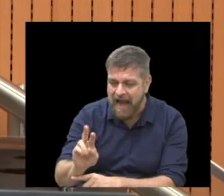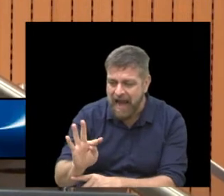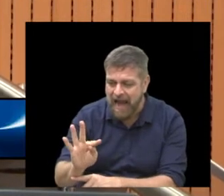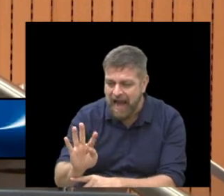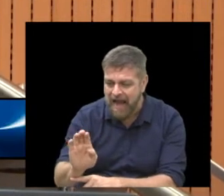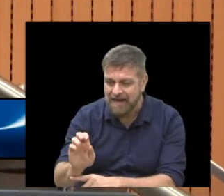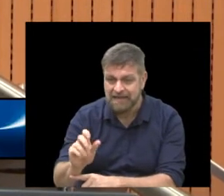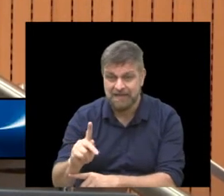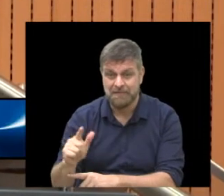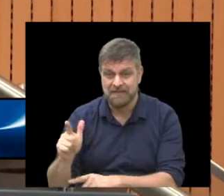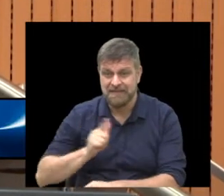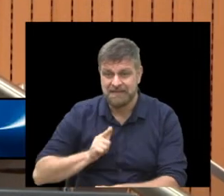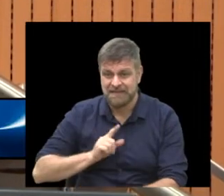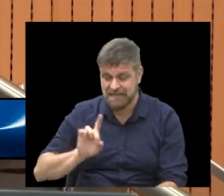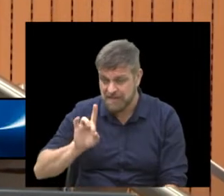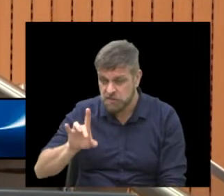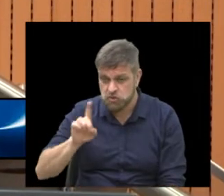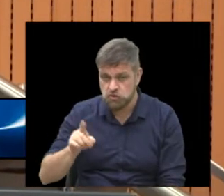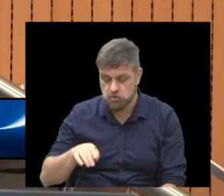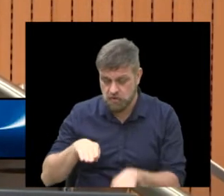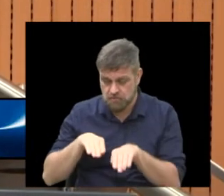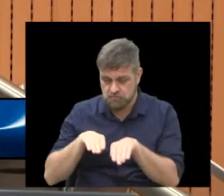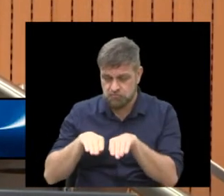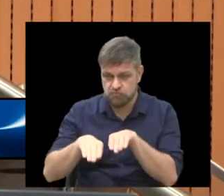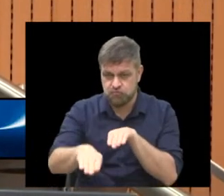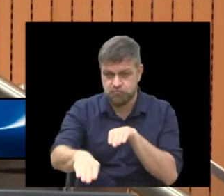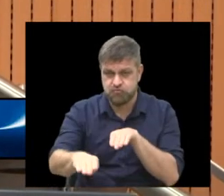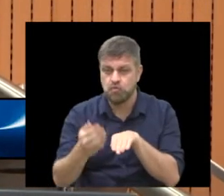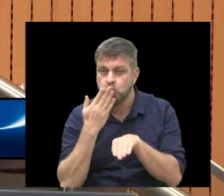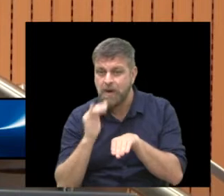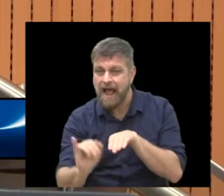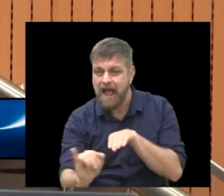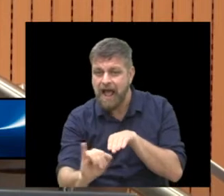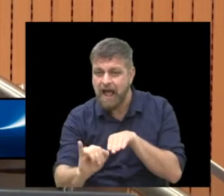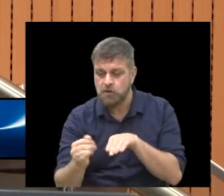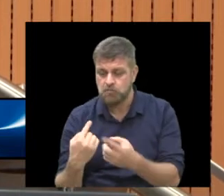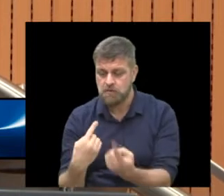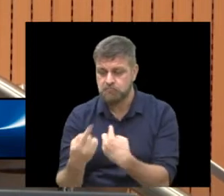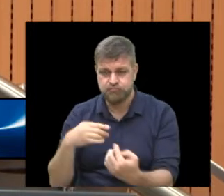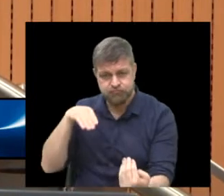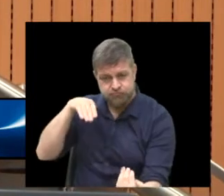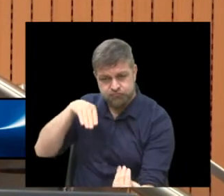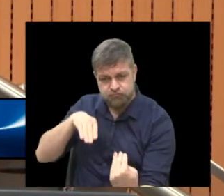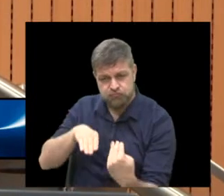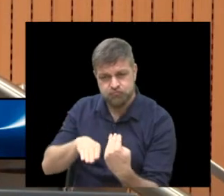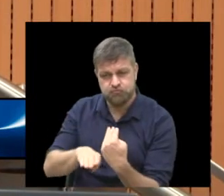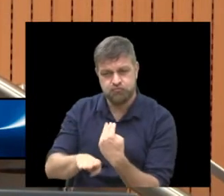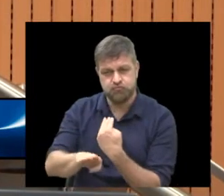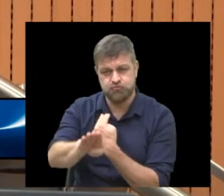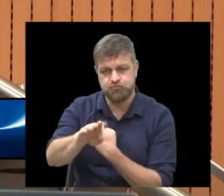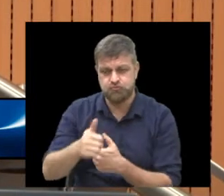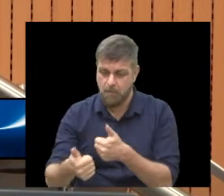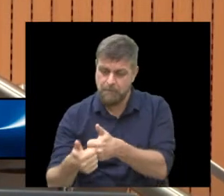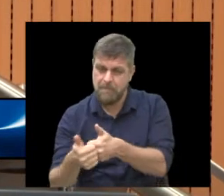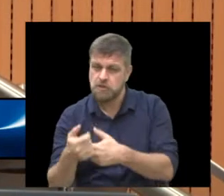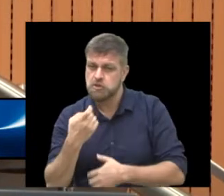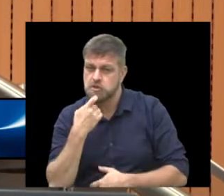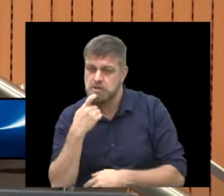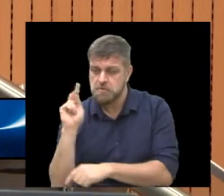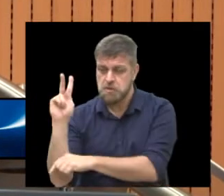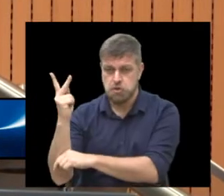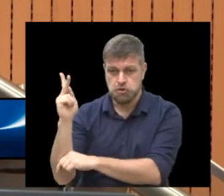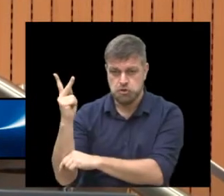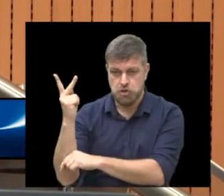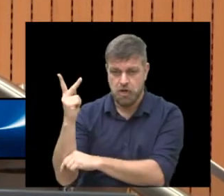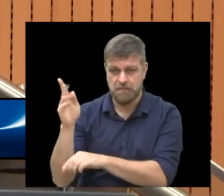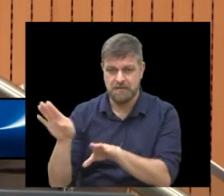para o transporte coletivo acostamento da rodovia Santos Dumont, nos 2 sentidos, entre a rodovia Anhanguera, proximidade de Campinas Shopping,